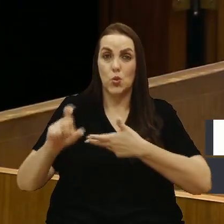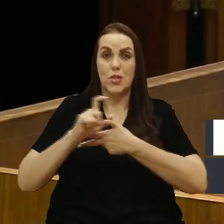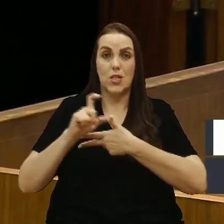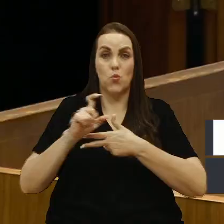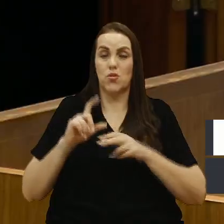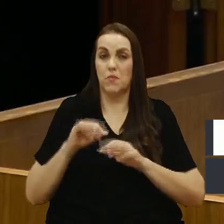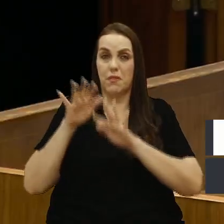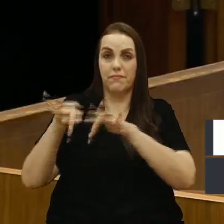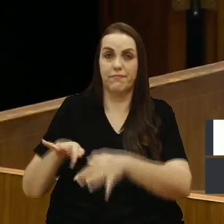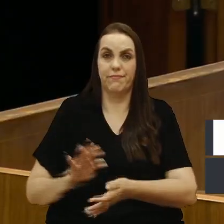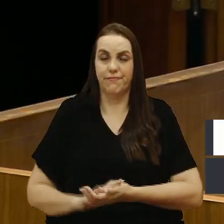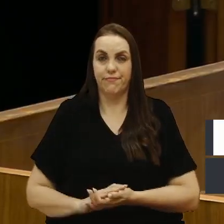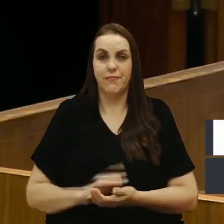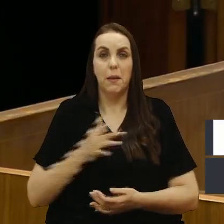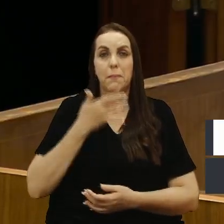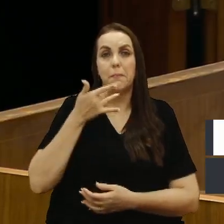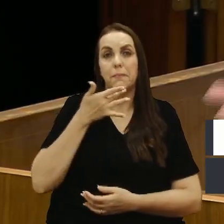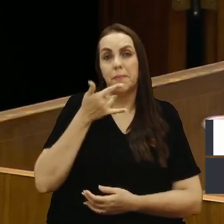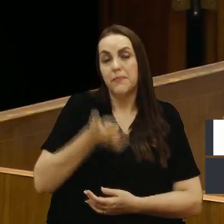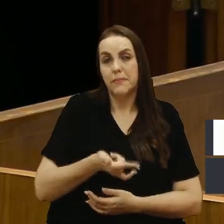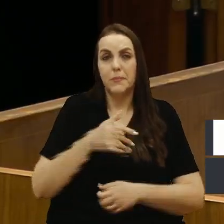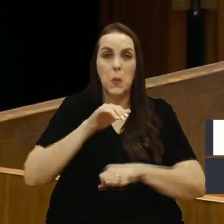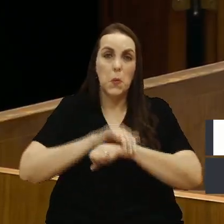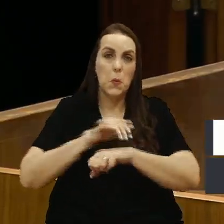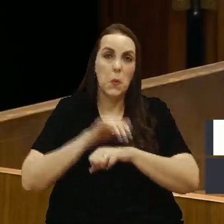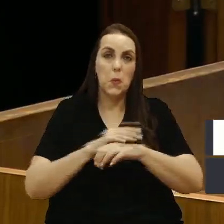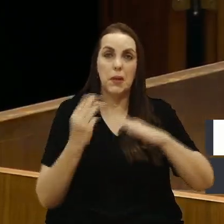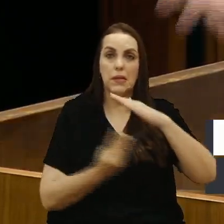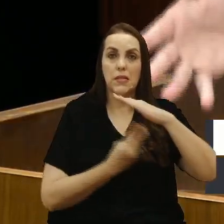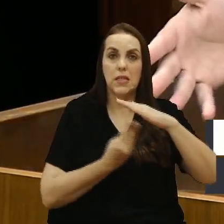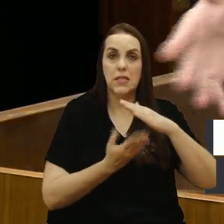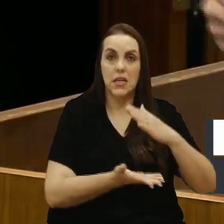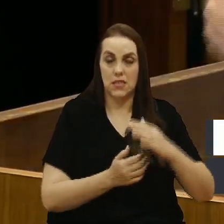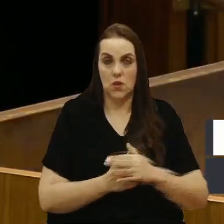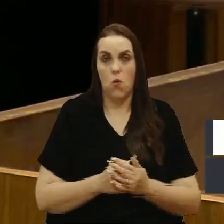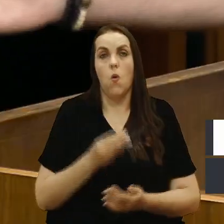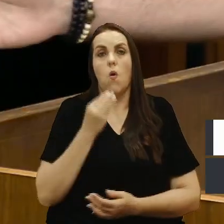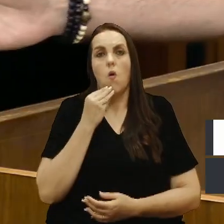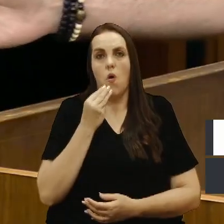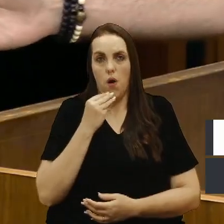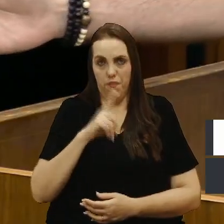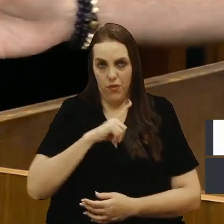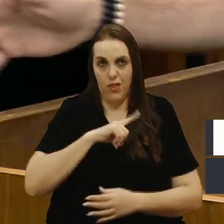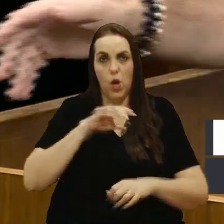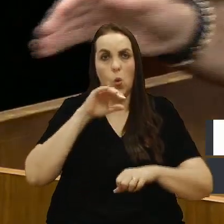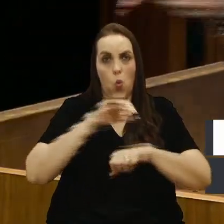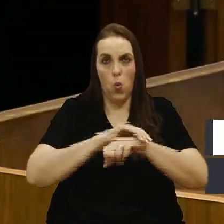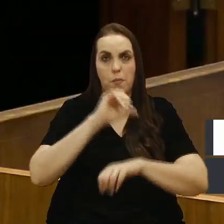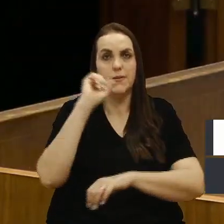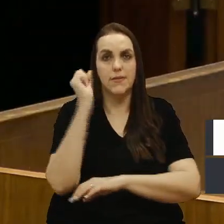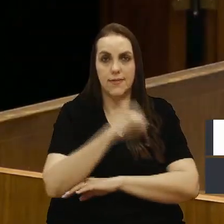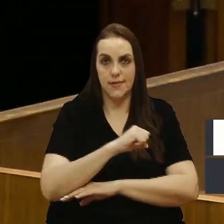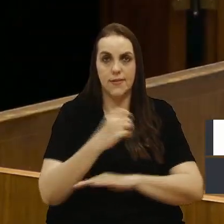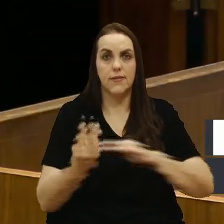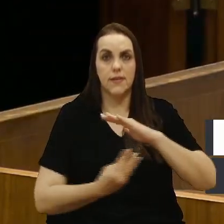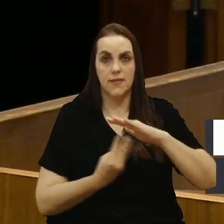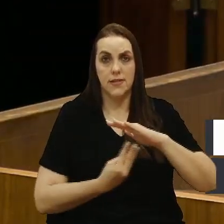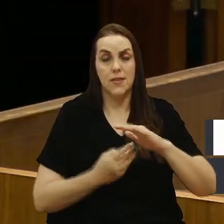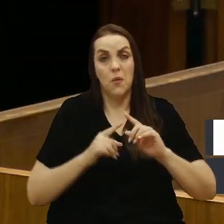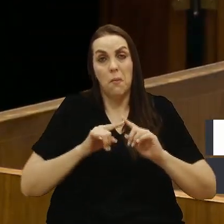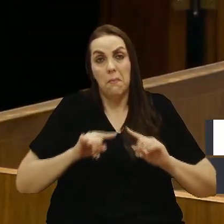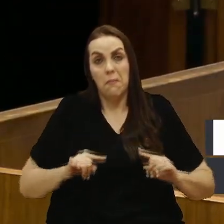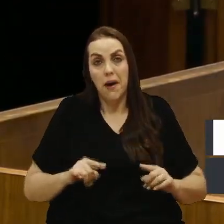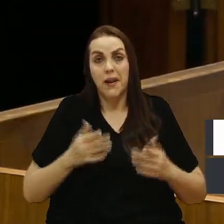É mais fácil, né, acabar culpando as terceirizadas, que estão culpadas, realmente. O problema é da terceirizada. Mas também